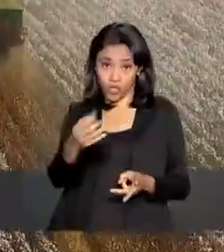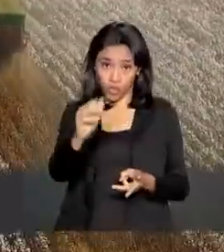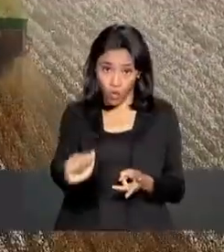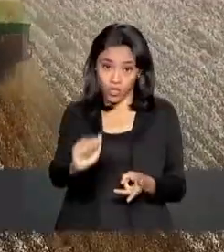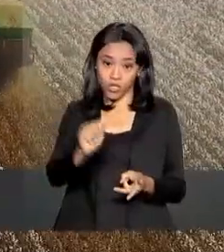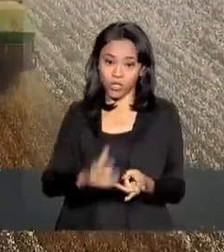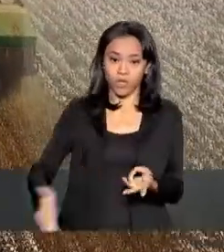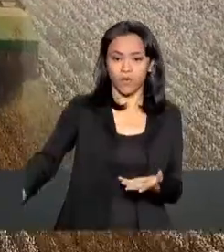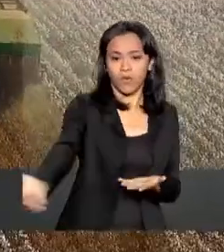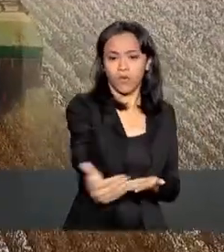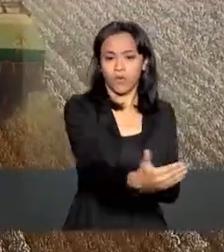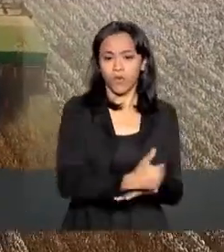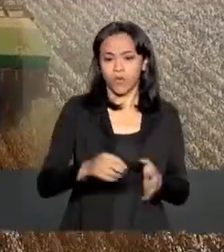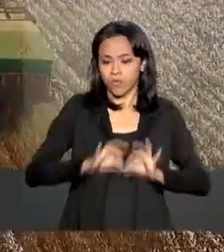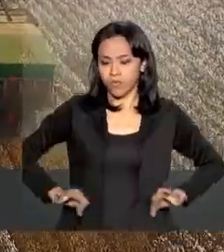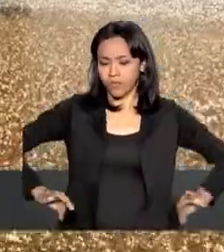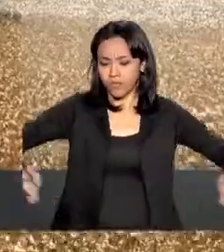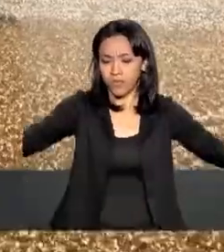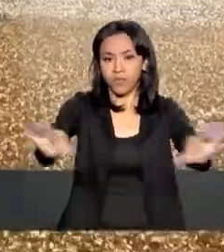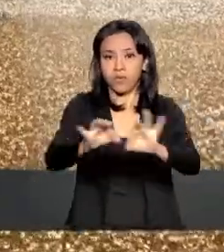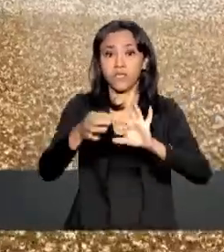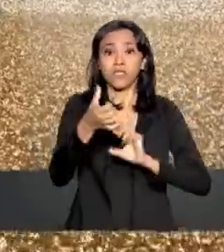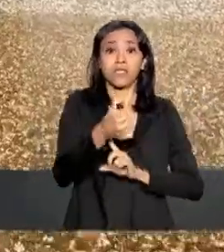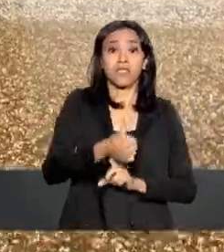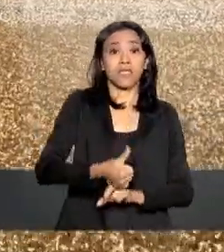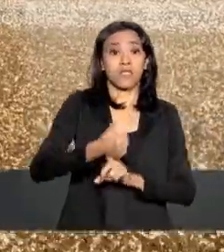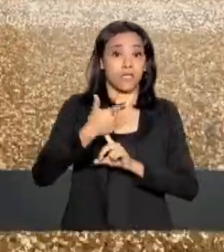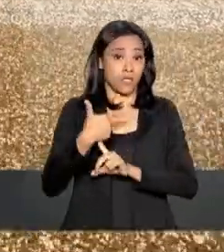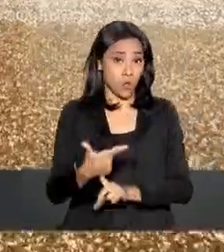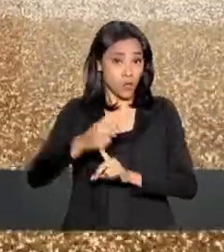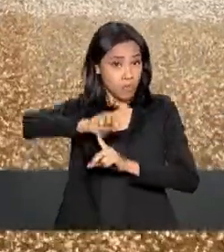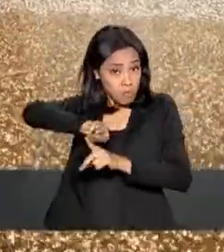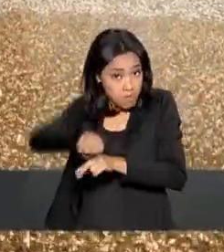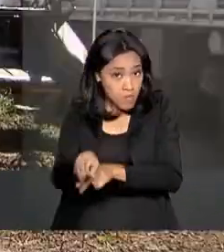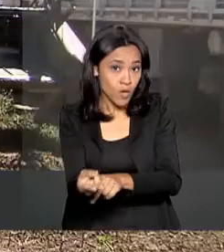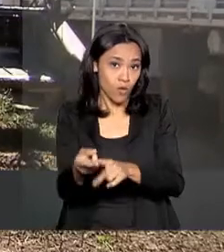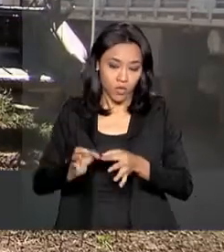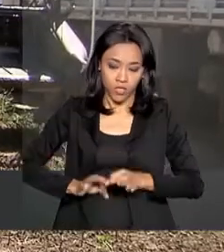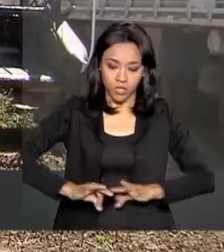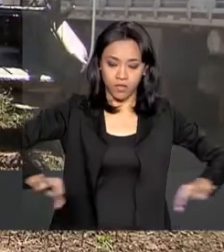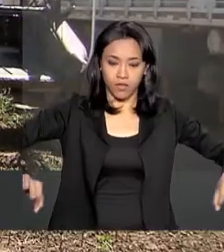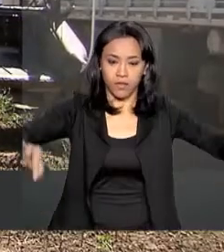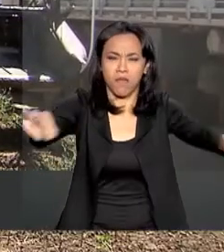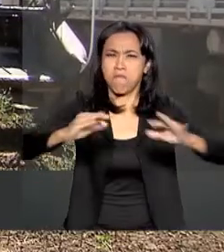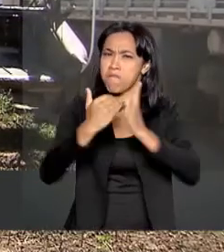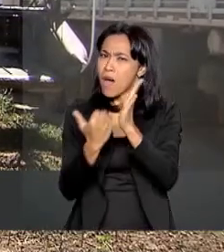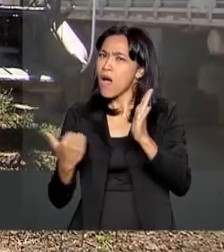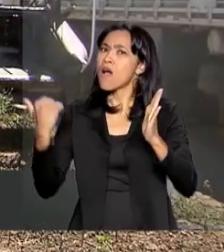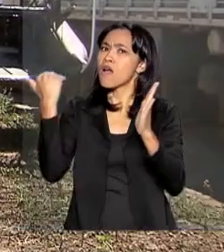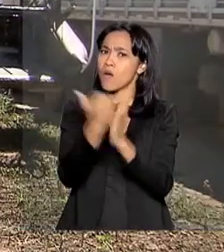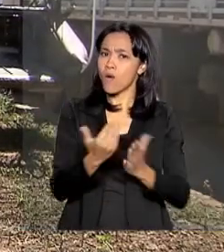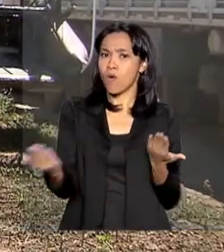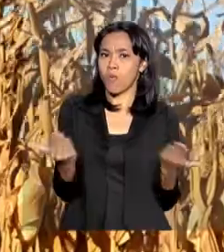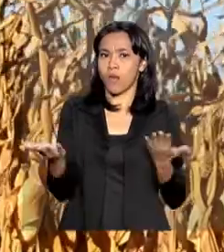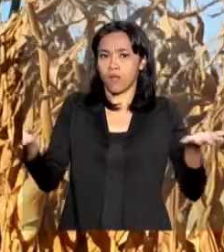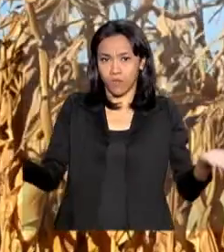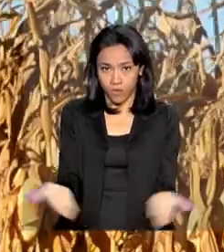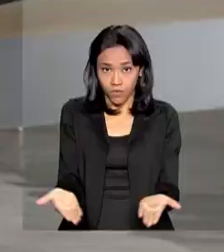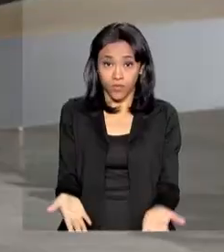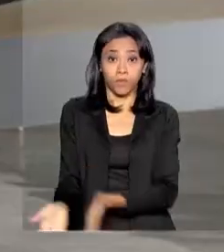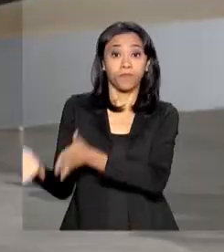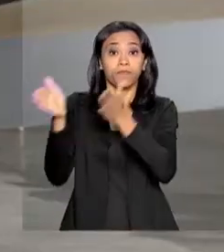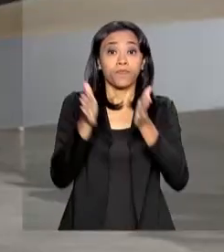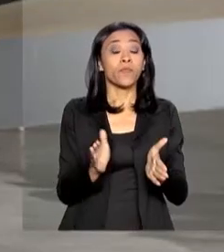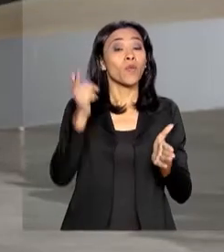de 62 milhões de hectares 2,11 por cento maior que a safra atual vamos falar agora